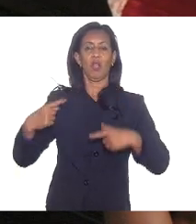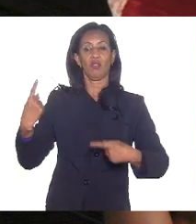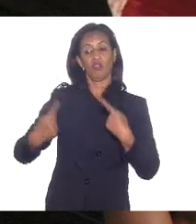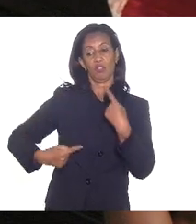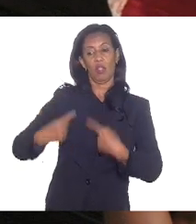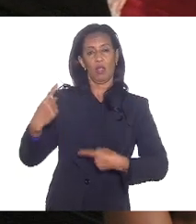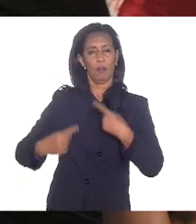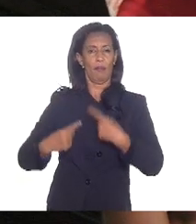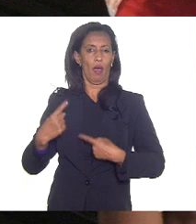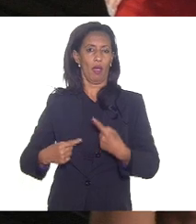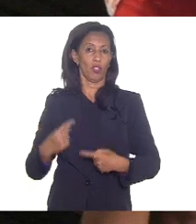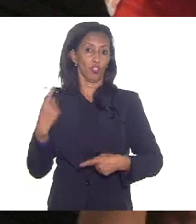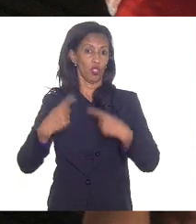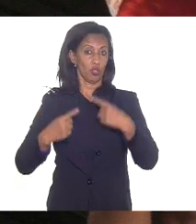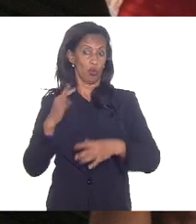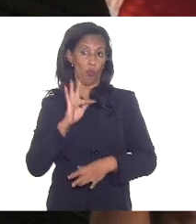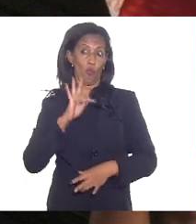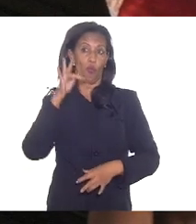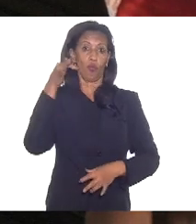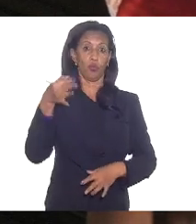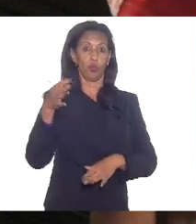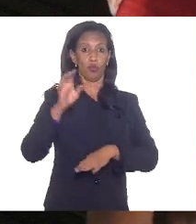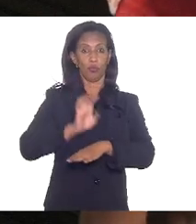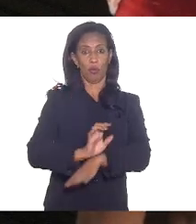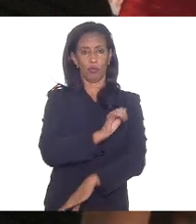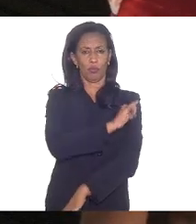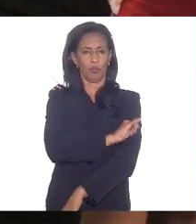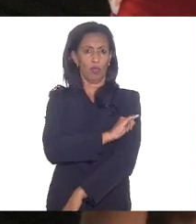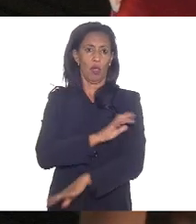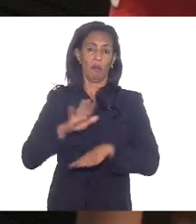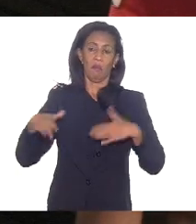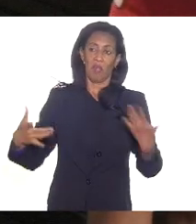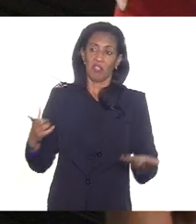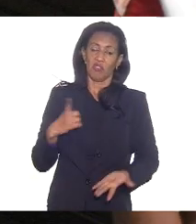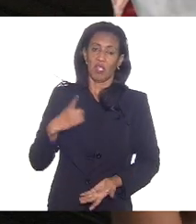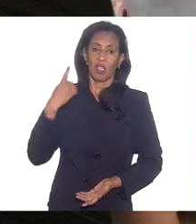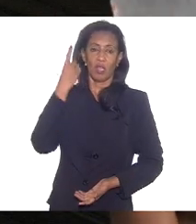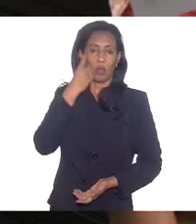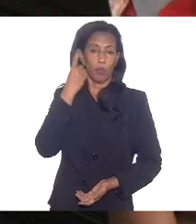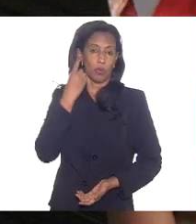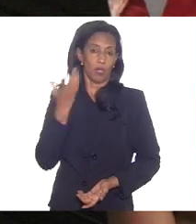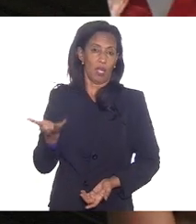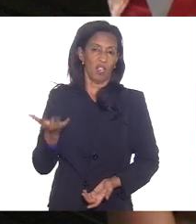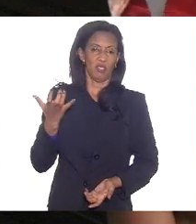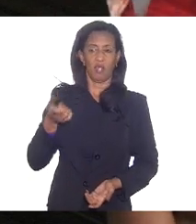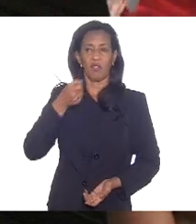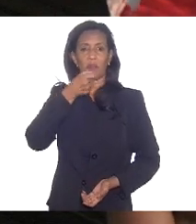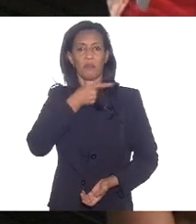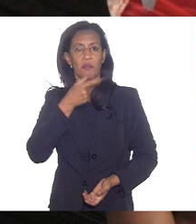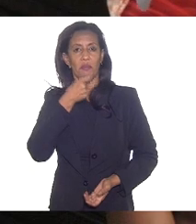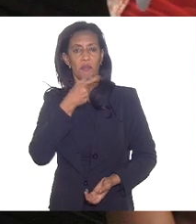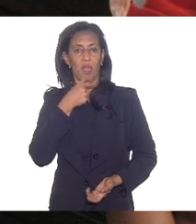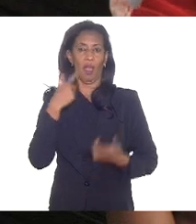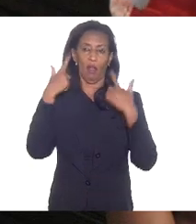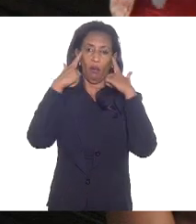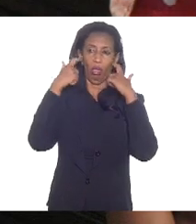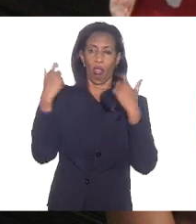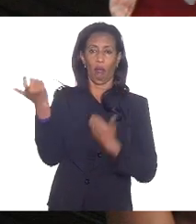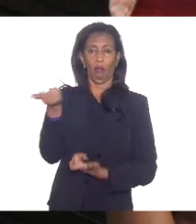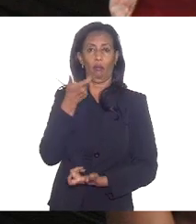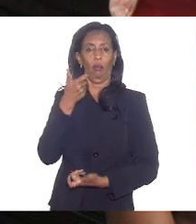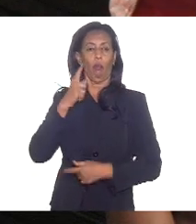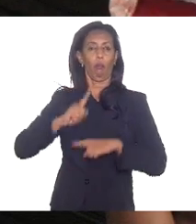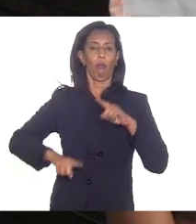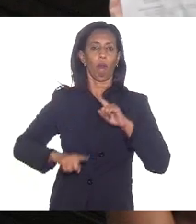deveria ter aqui discussões sobre o futuro do Estado do Rio de Janeiro, mas tem deputado que prefere fazer gracinha, fazer agressividade, falar